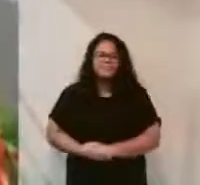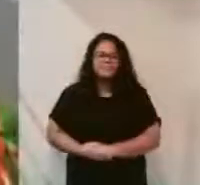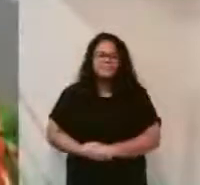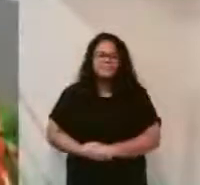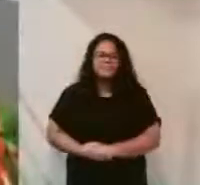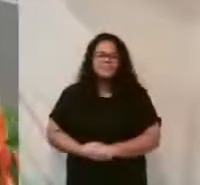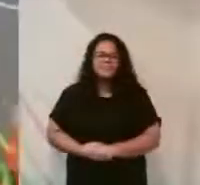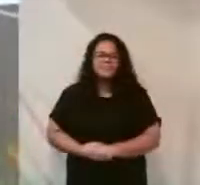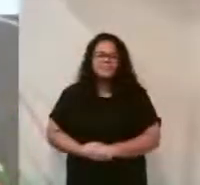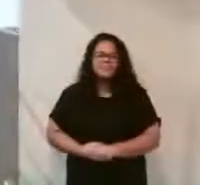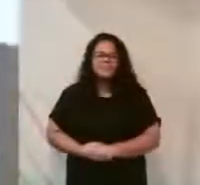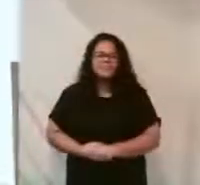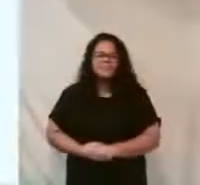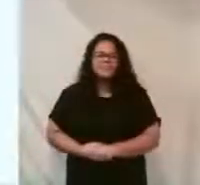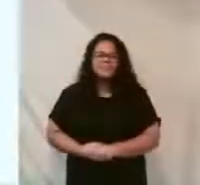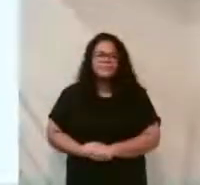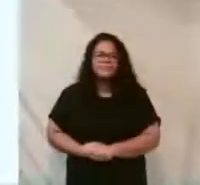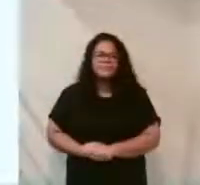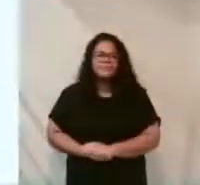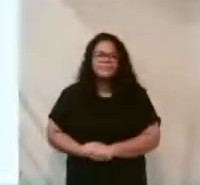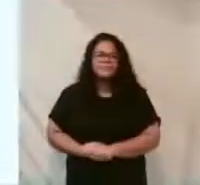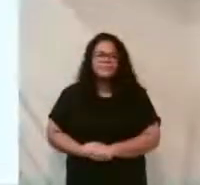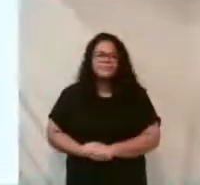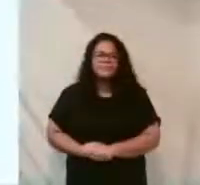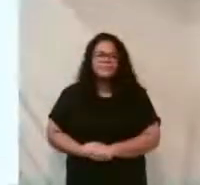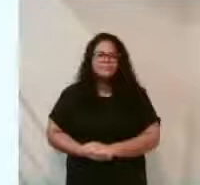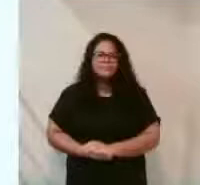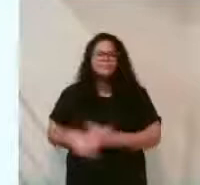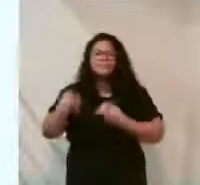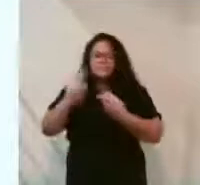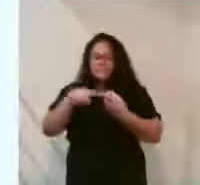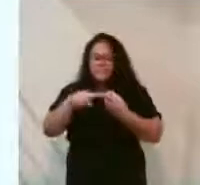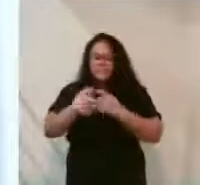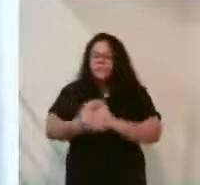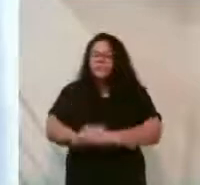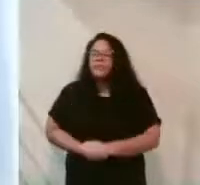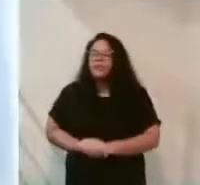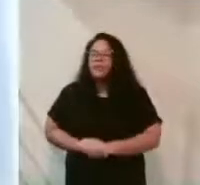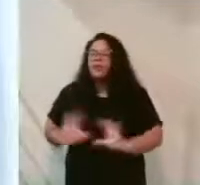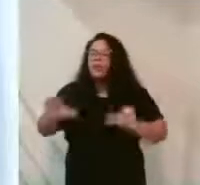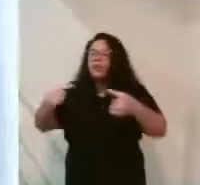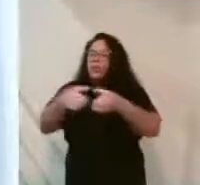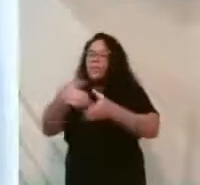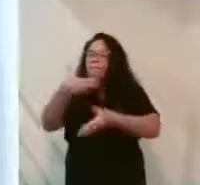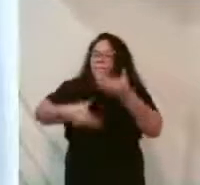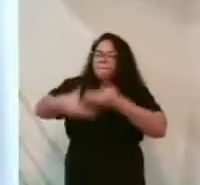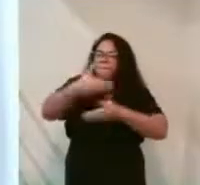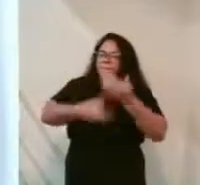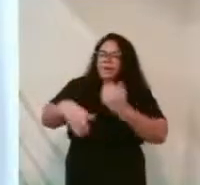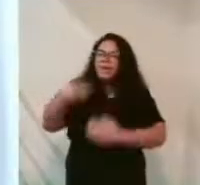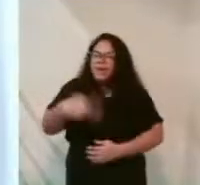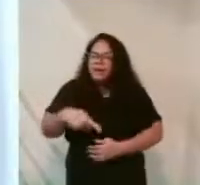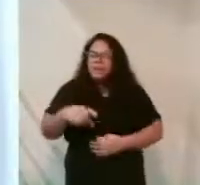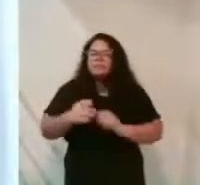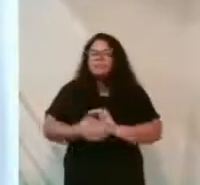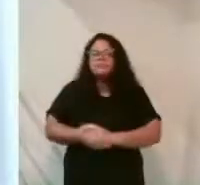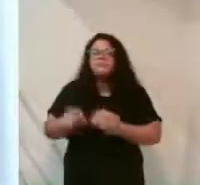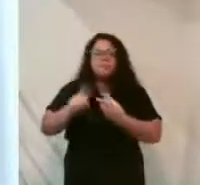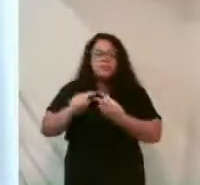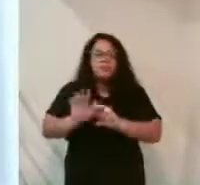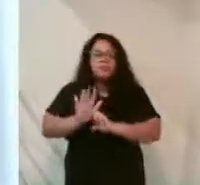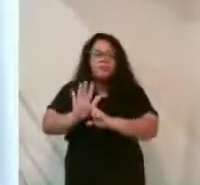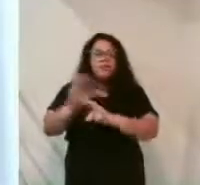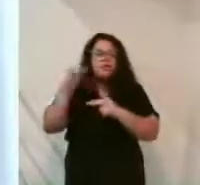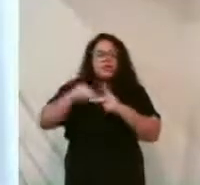Só para encerrar, por último, aquelas entidades aqui presentes, entre elas o Ministério, os representantes do Ministério Público,